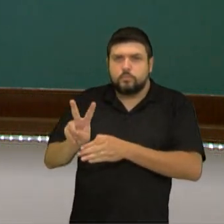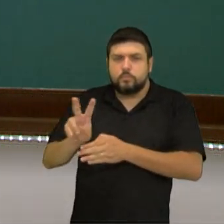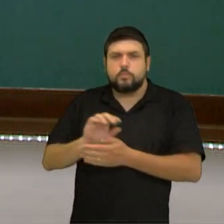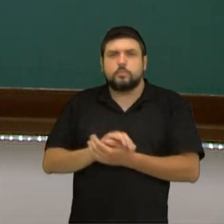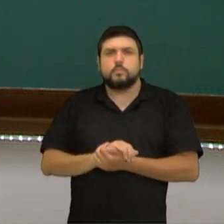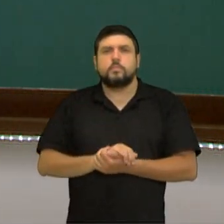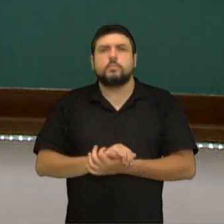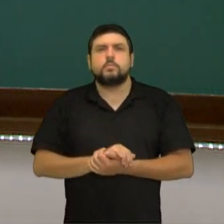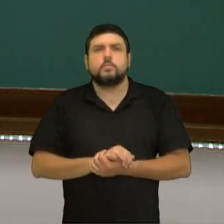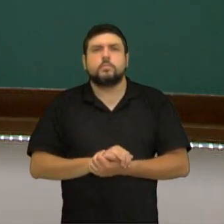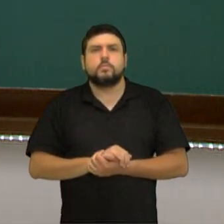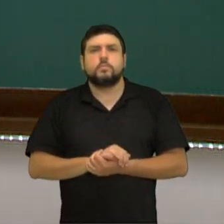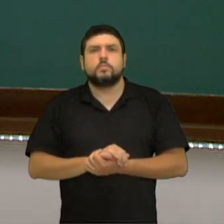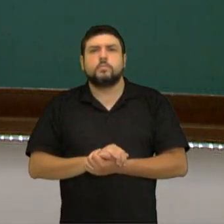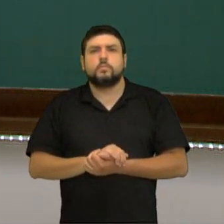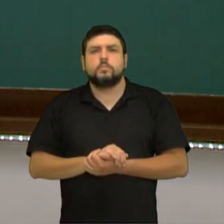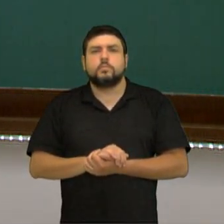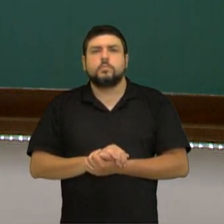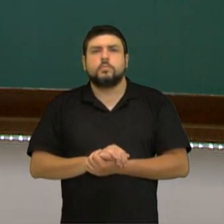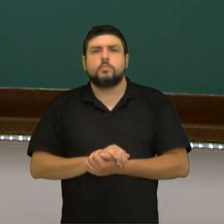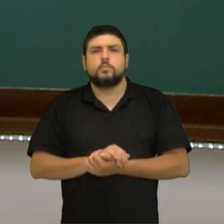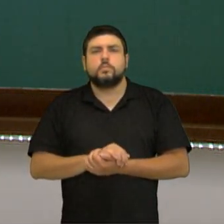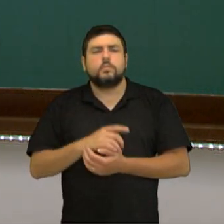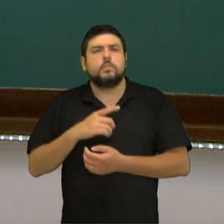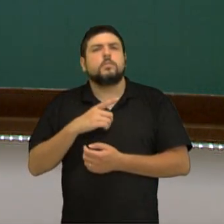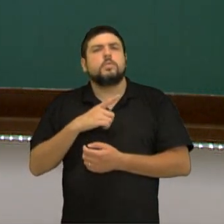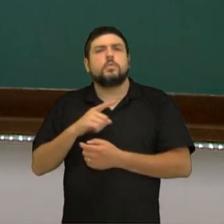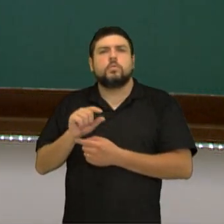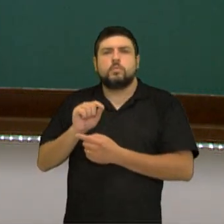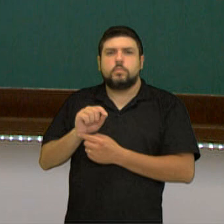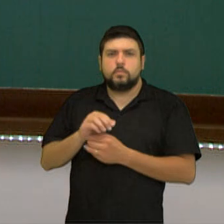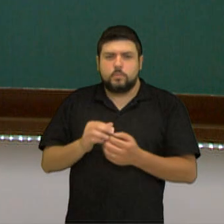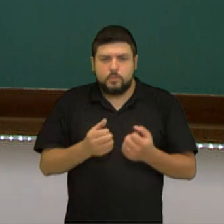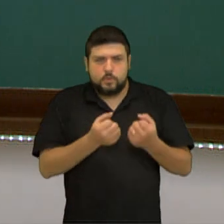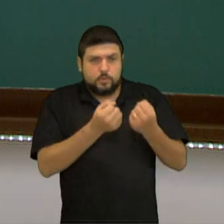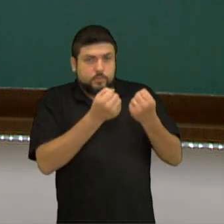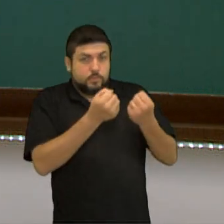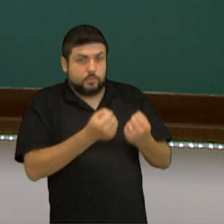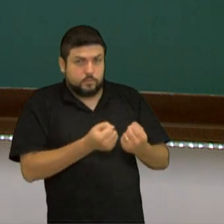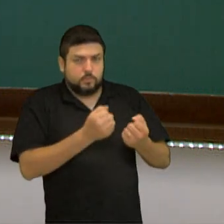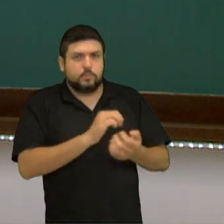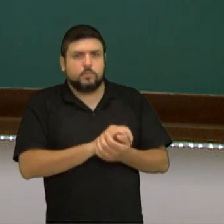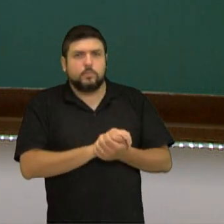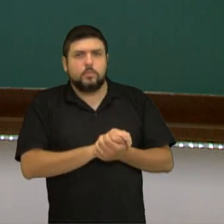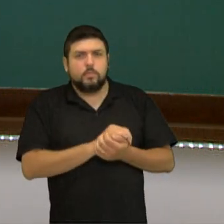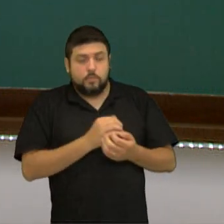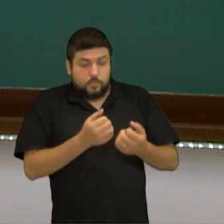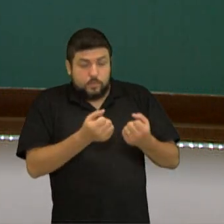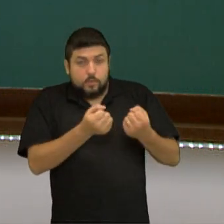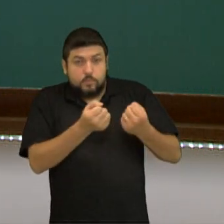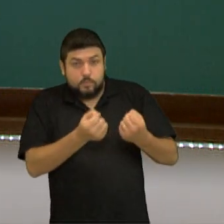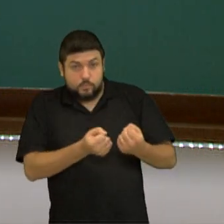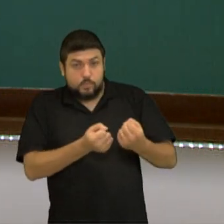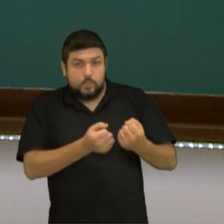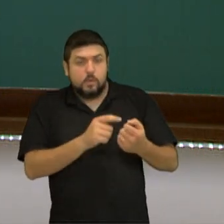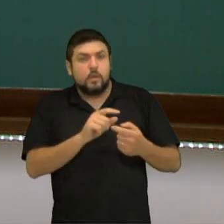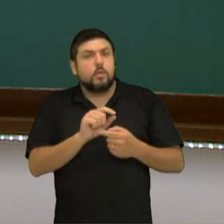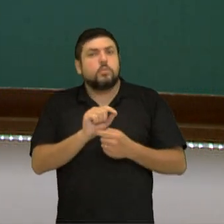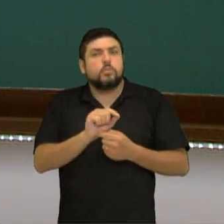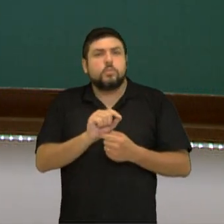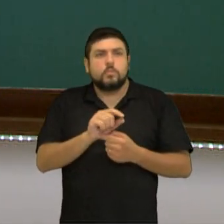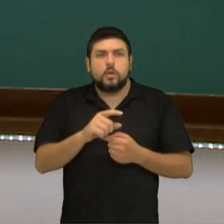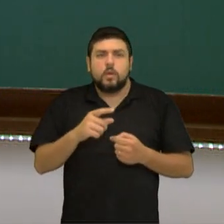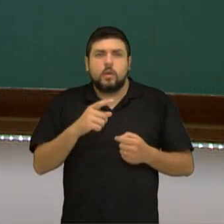ok? Então nós temos o seguinte, nós temos uma massa, essa massa ela está a uma